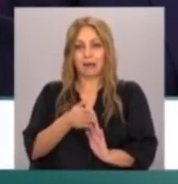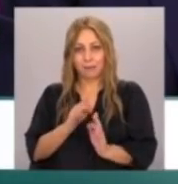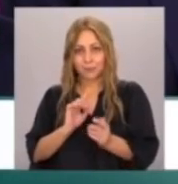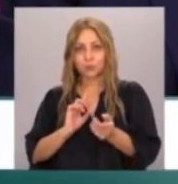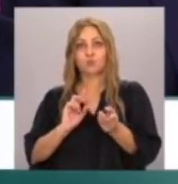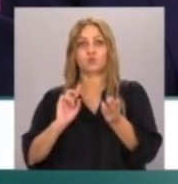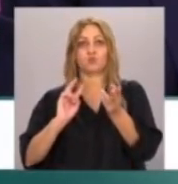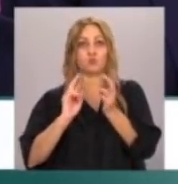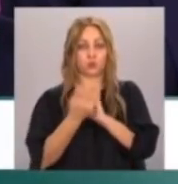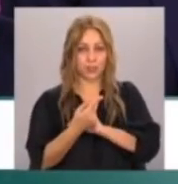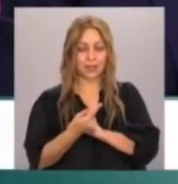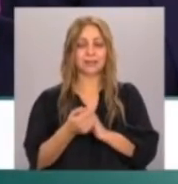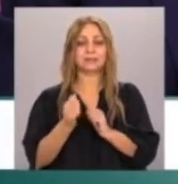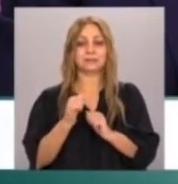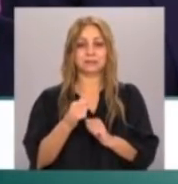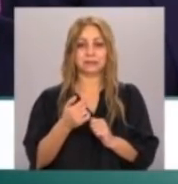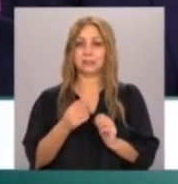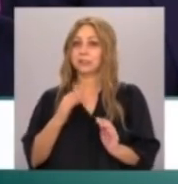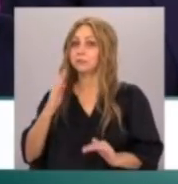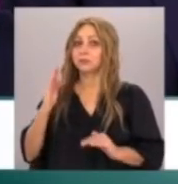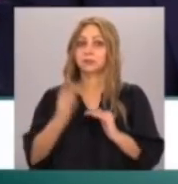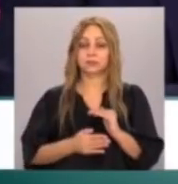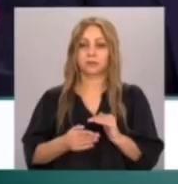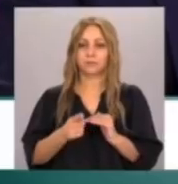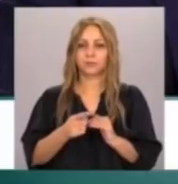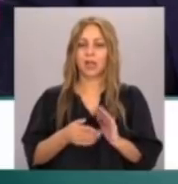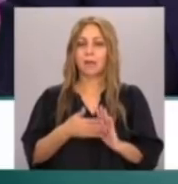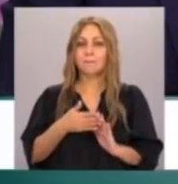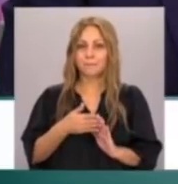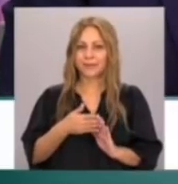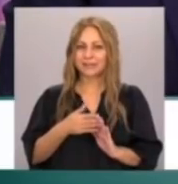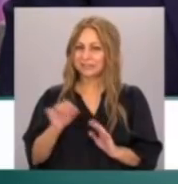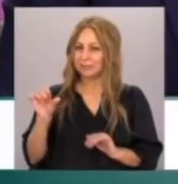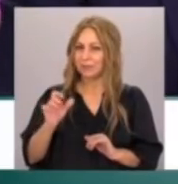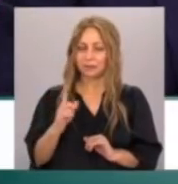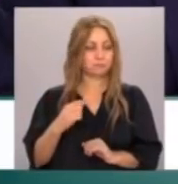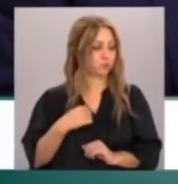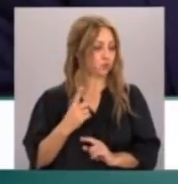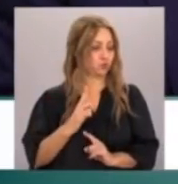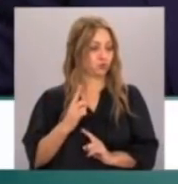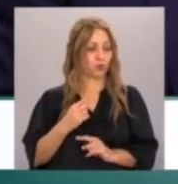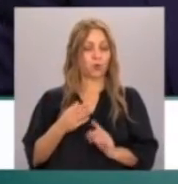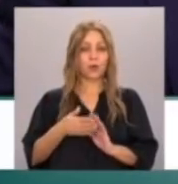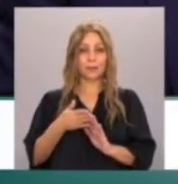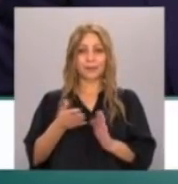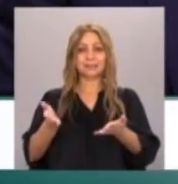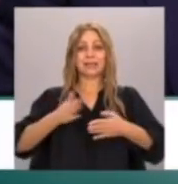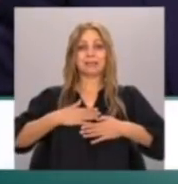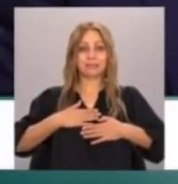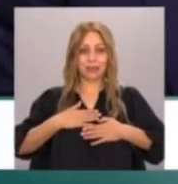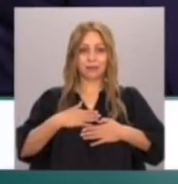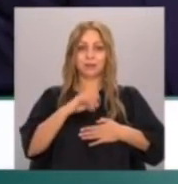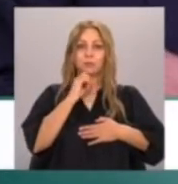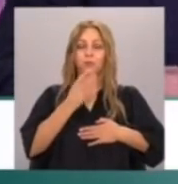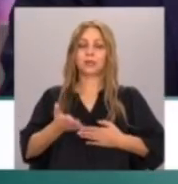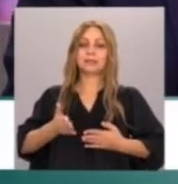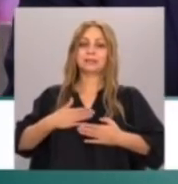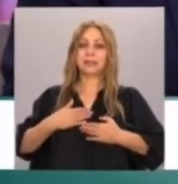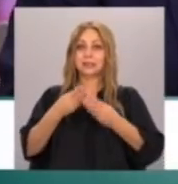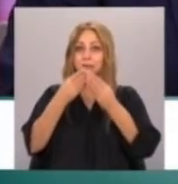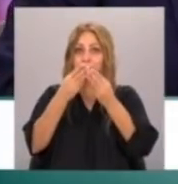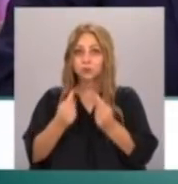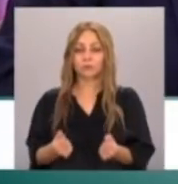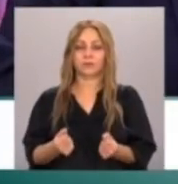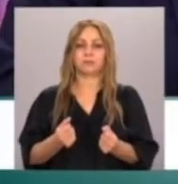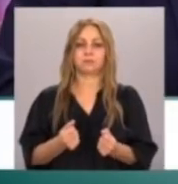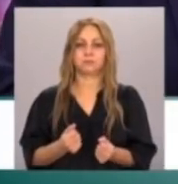ponto de vista de uma forma mais radical e aparece não pelo contrário aparece é aquilo que tem nos pode levar a sair dessa situação